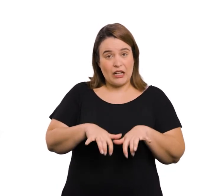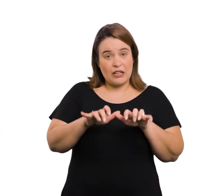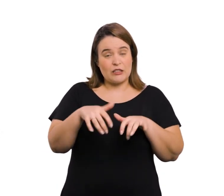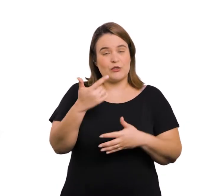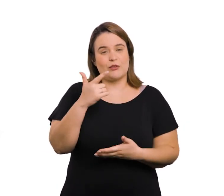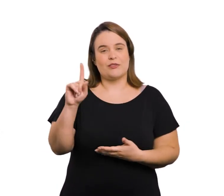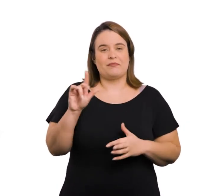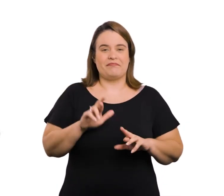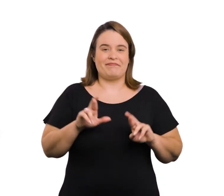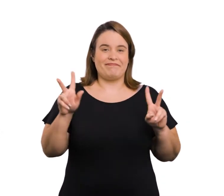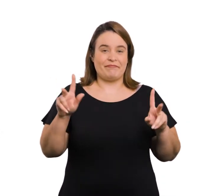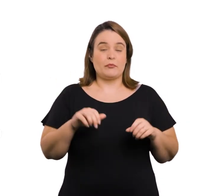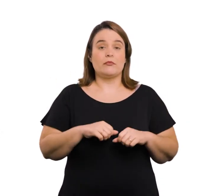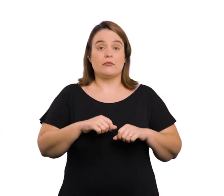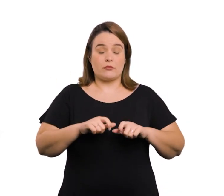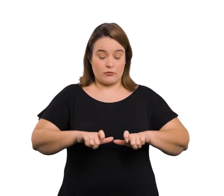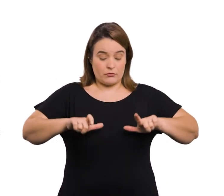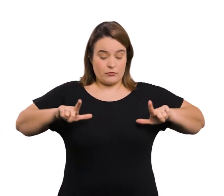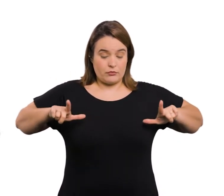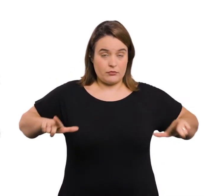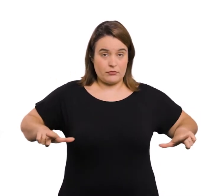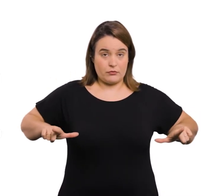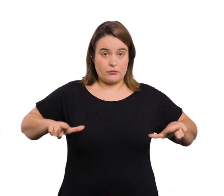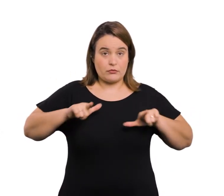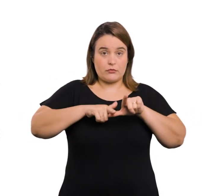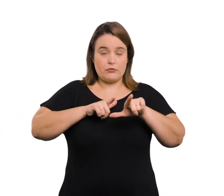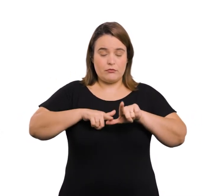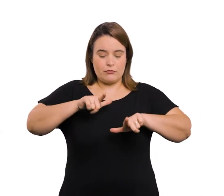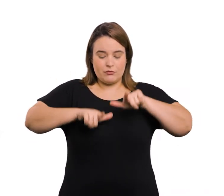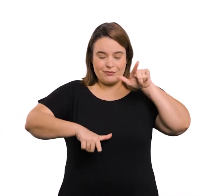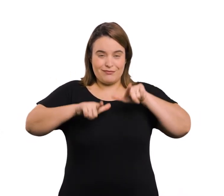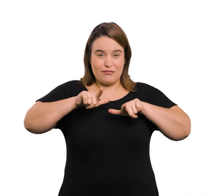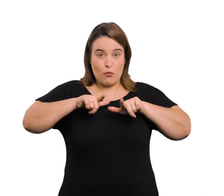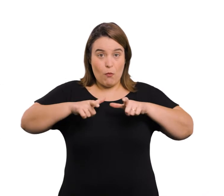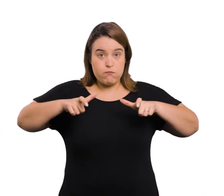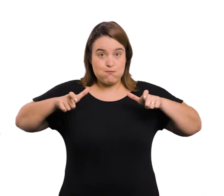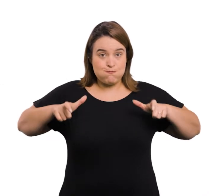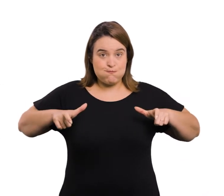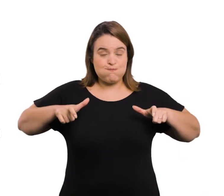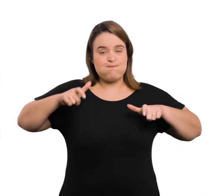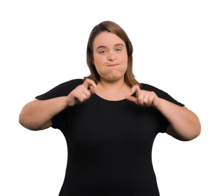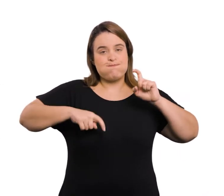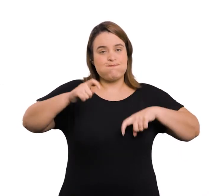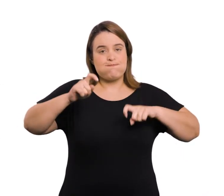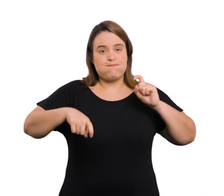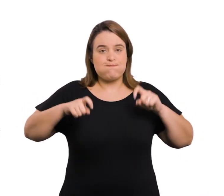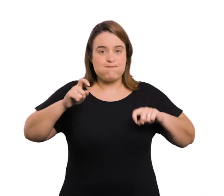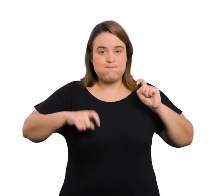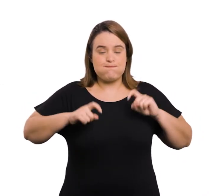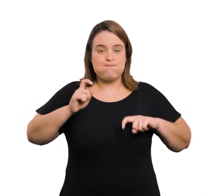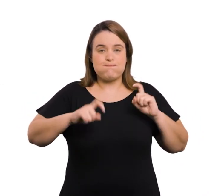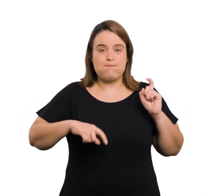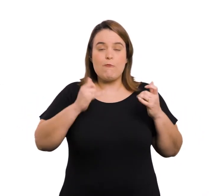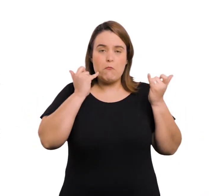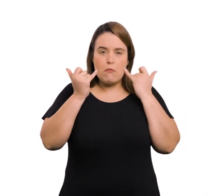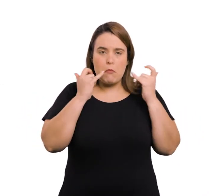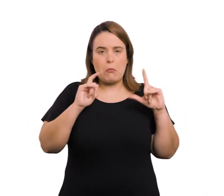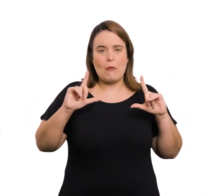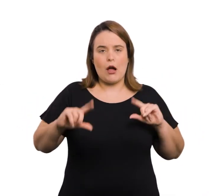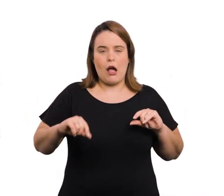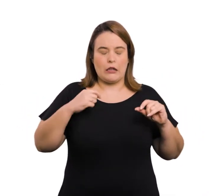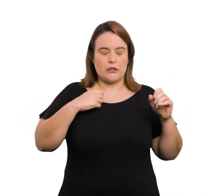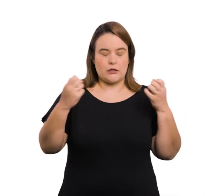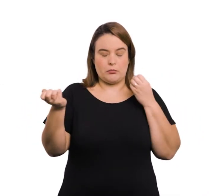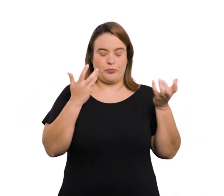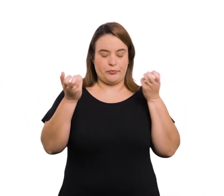alternativos. Teclado expandido, com fontes maiores, em alto contraste e com menor número de informações na